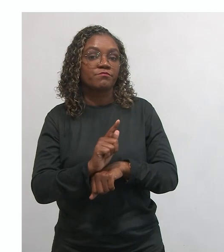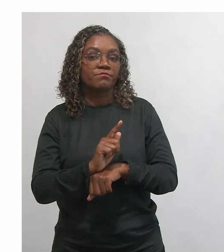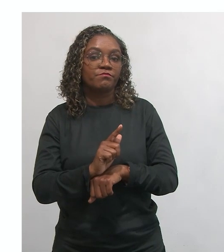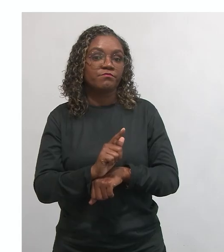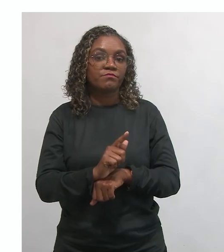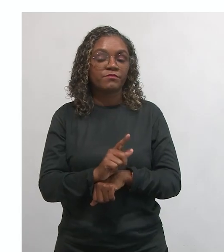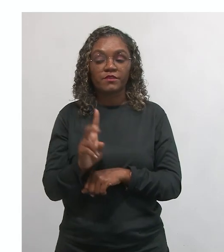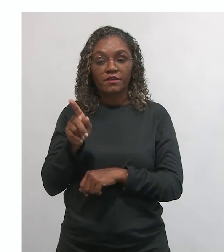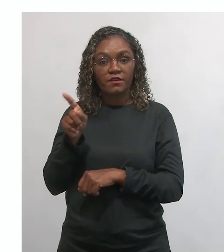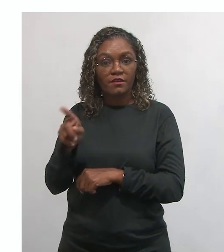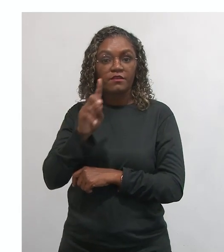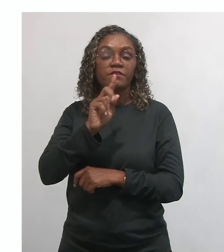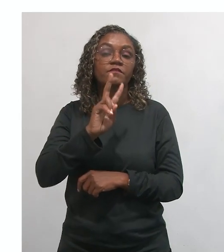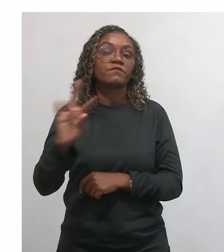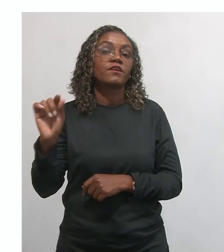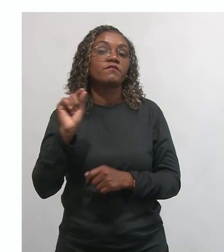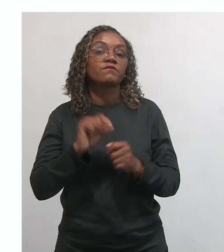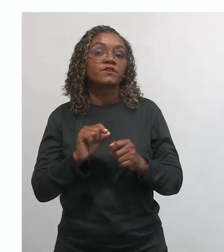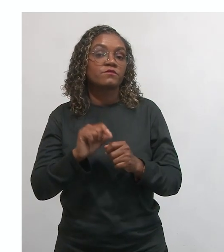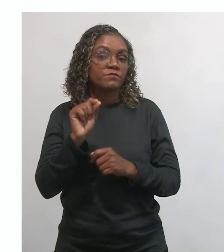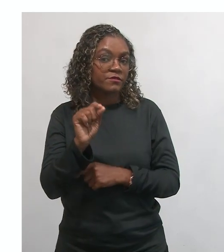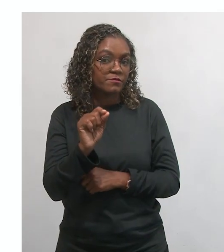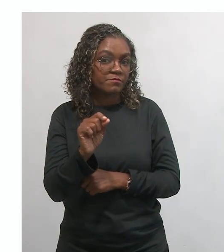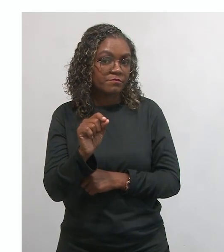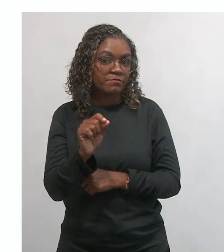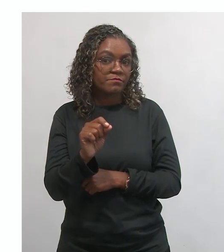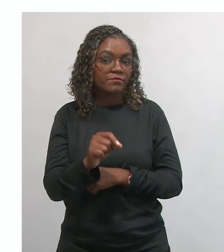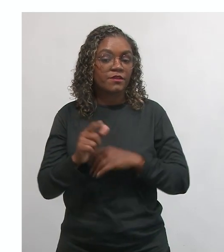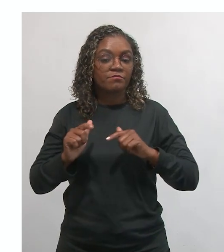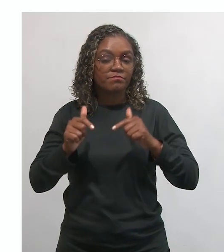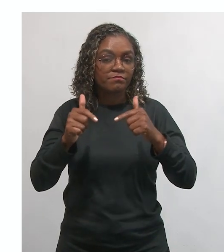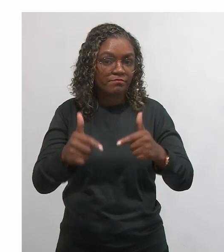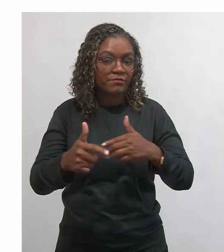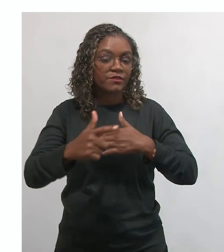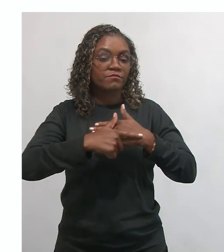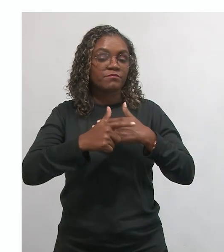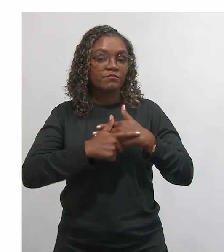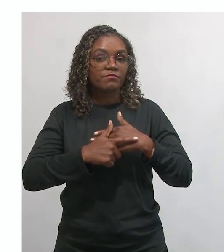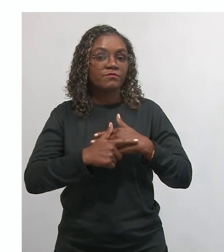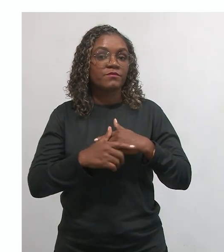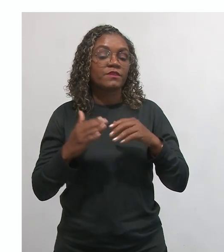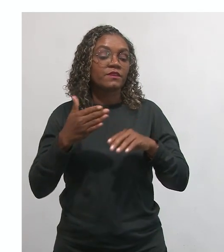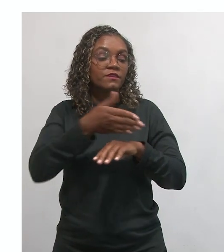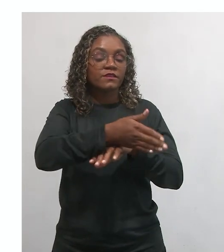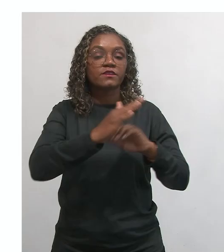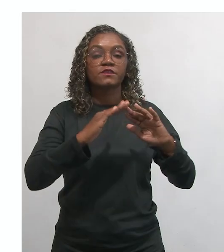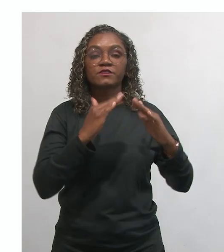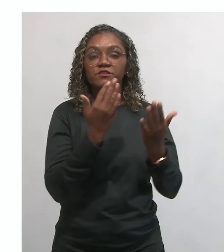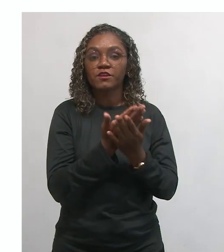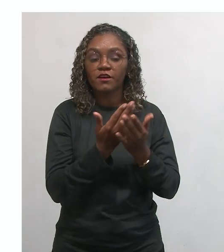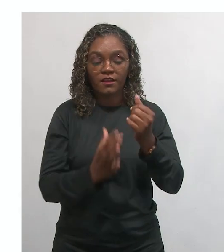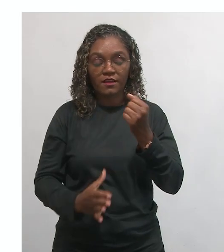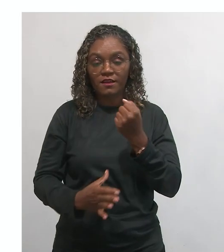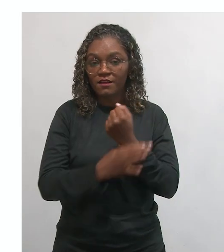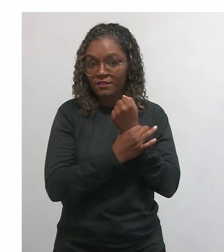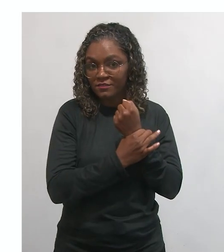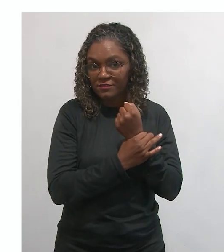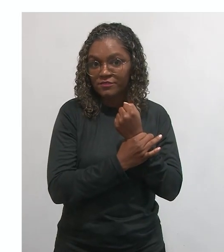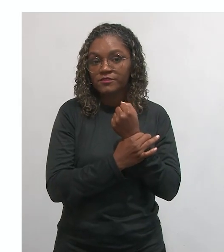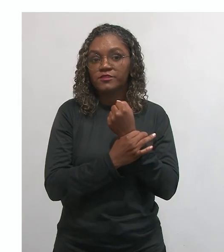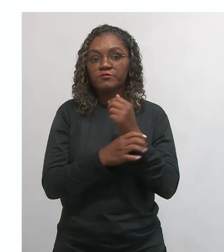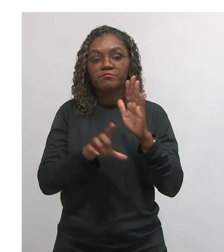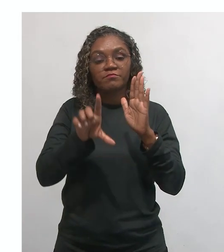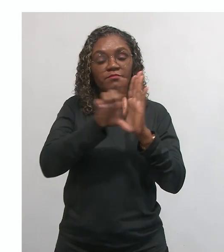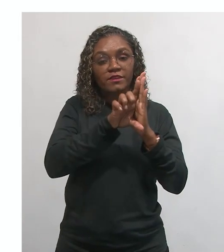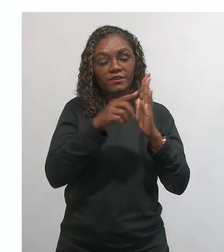gestor, que ele estará realizando o cumprimento da função social das unidades escolares, que é garantir